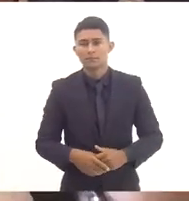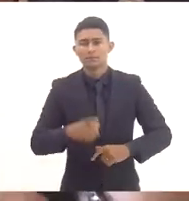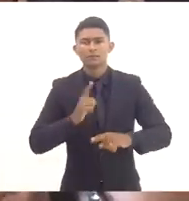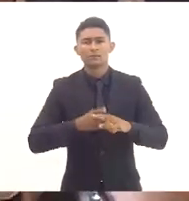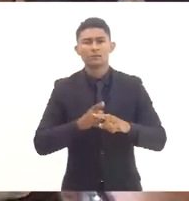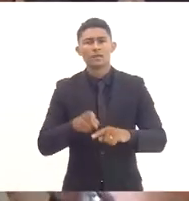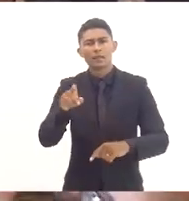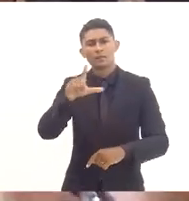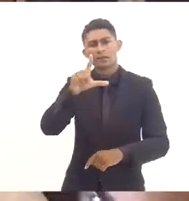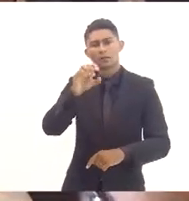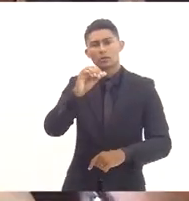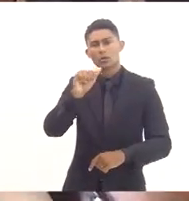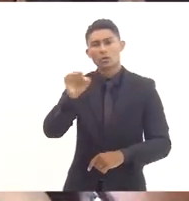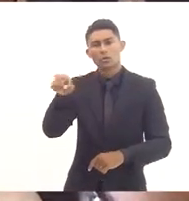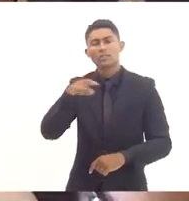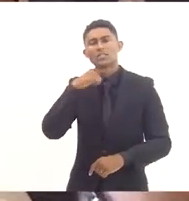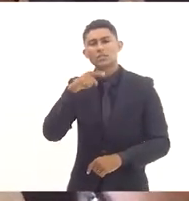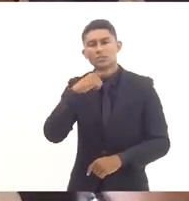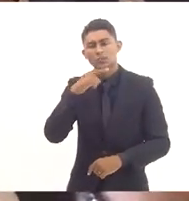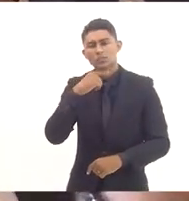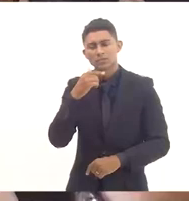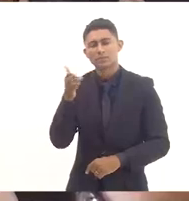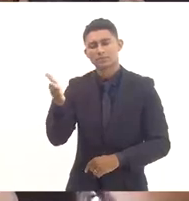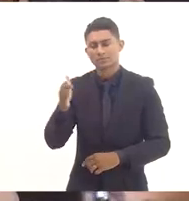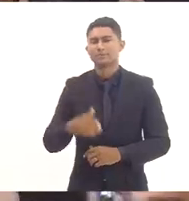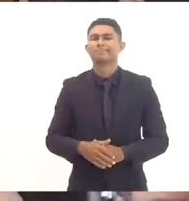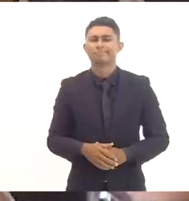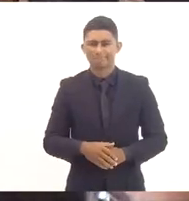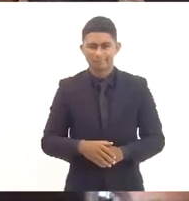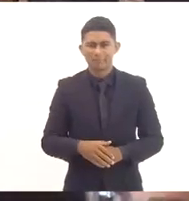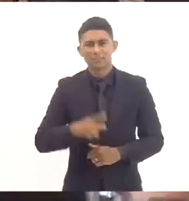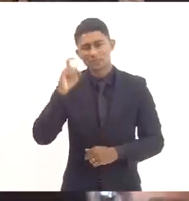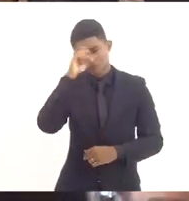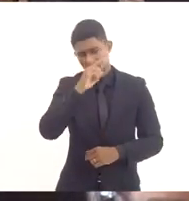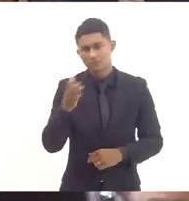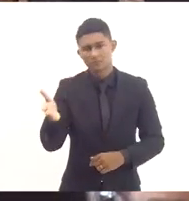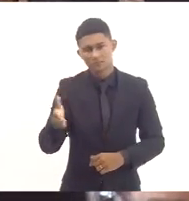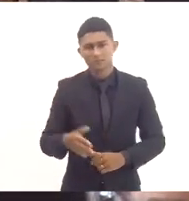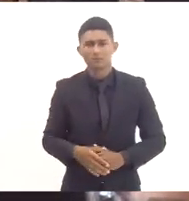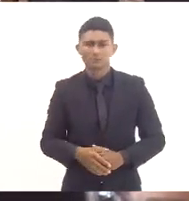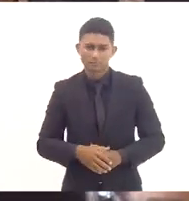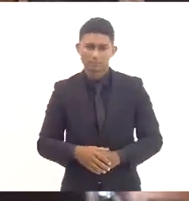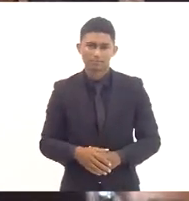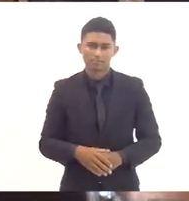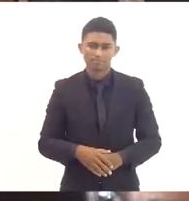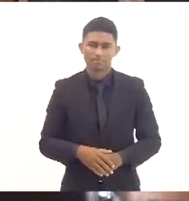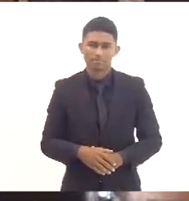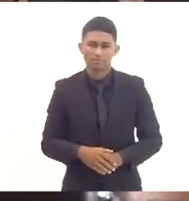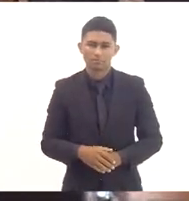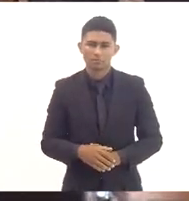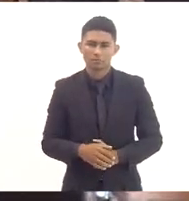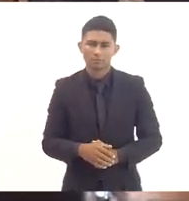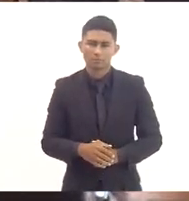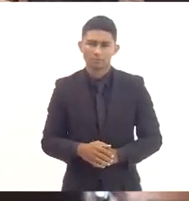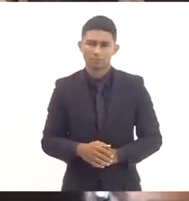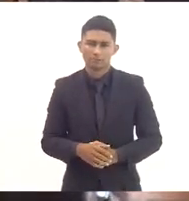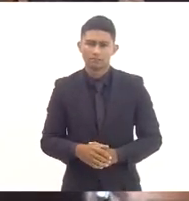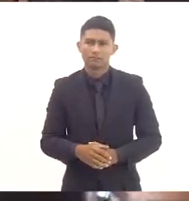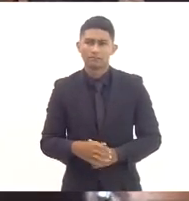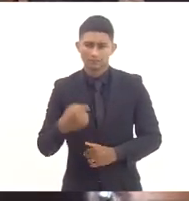conseguiu louvores é uma dificuldade dentro da realidade dela e eu e a